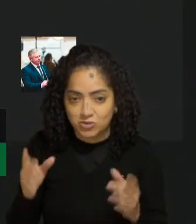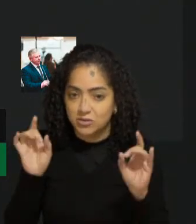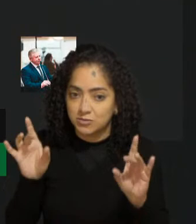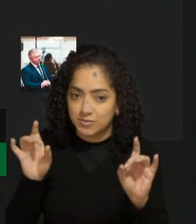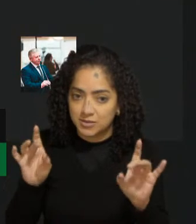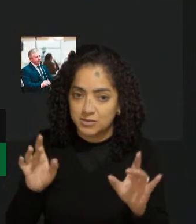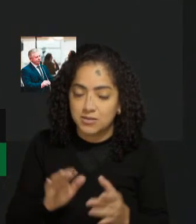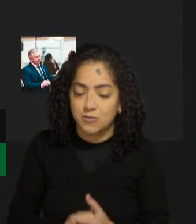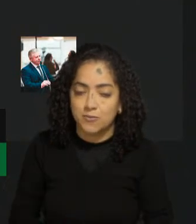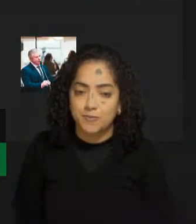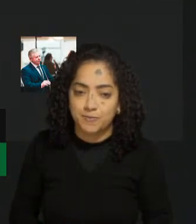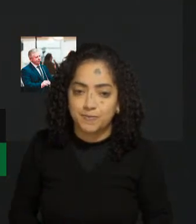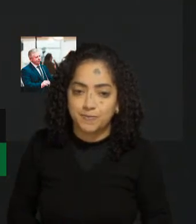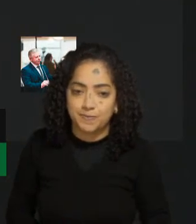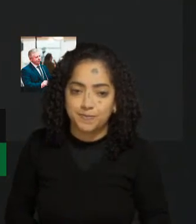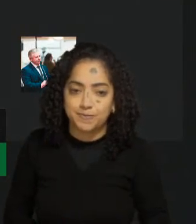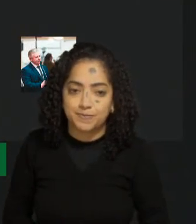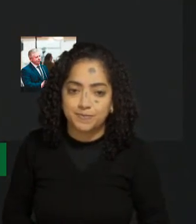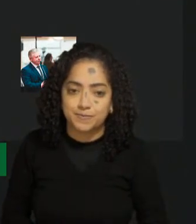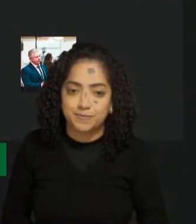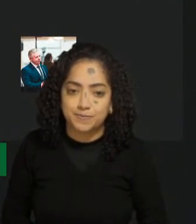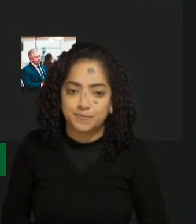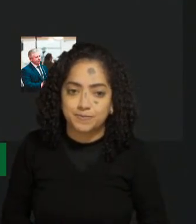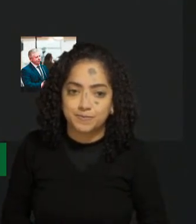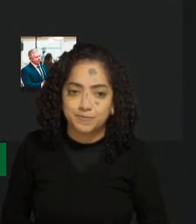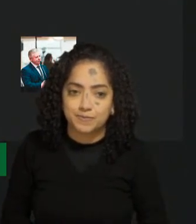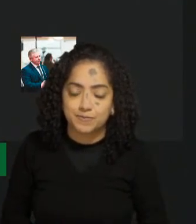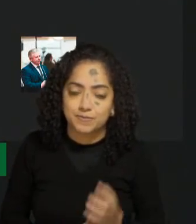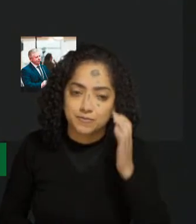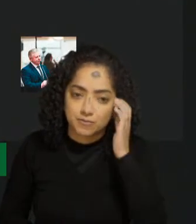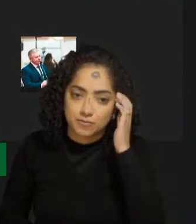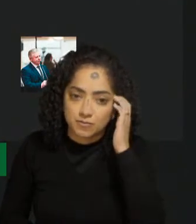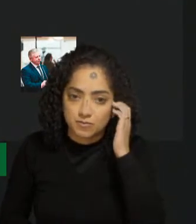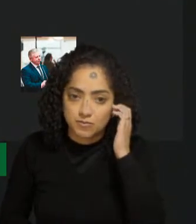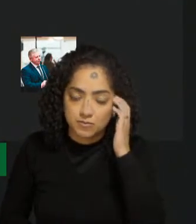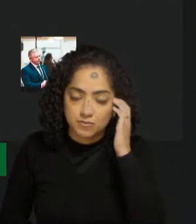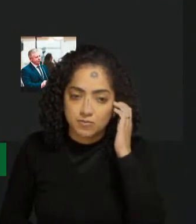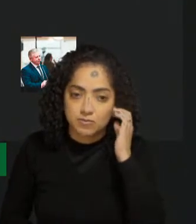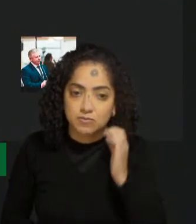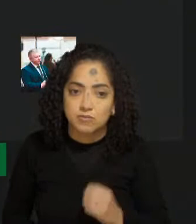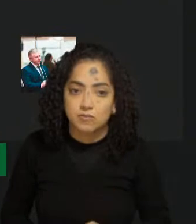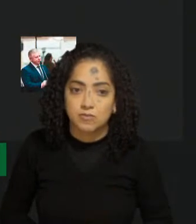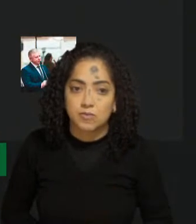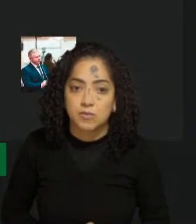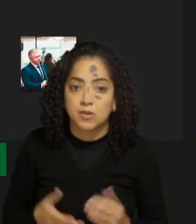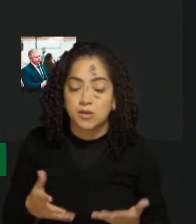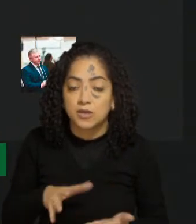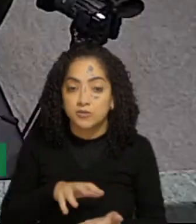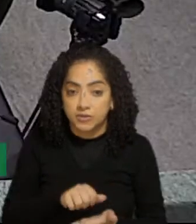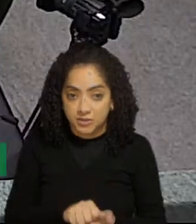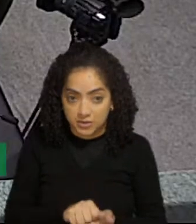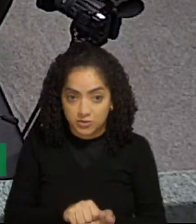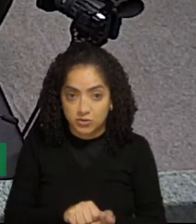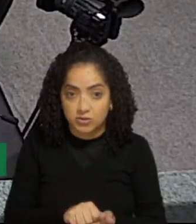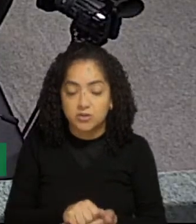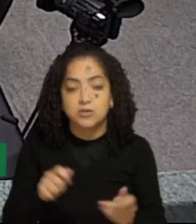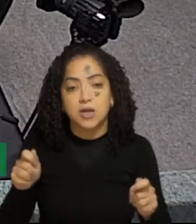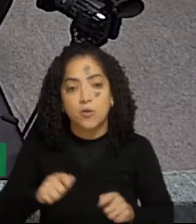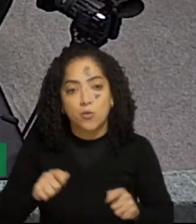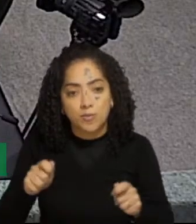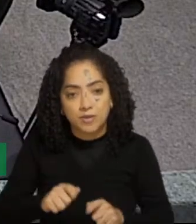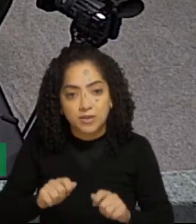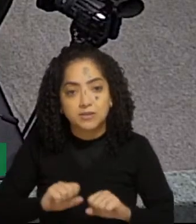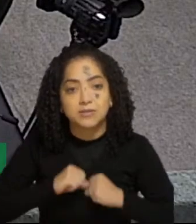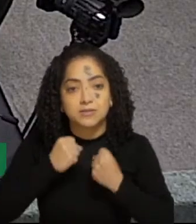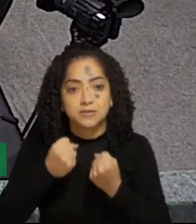sua pessoa Obrigado Deputado Camilo eh eu queria também Fazer o registro aqui da competência e da dedicação